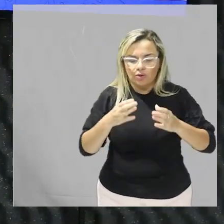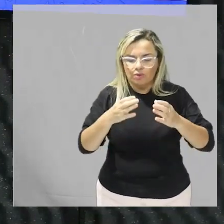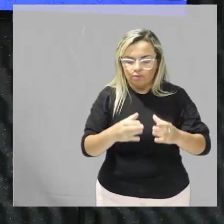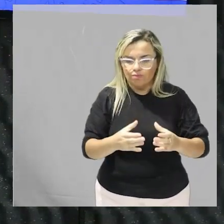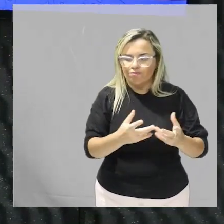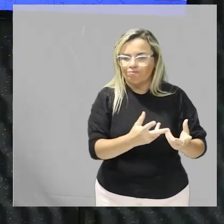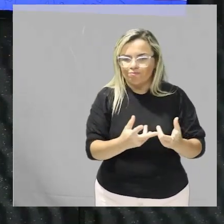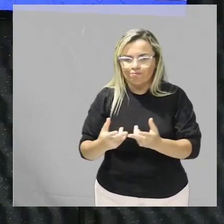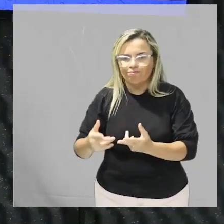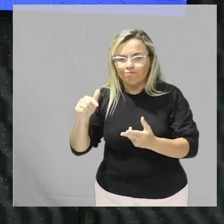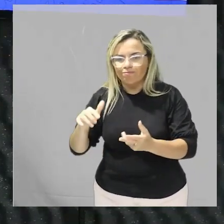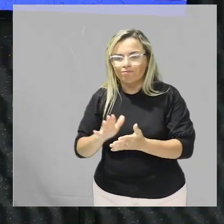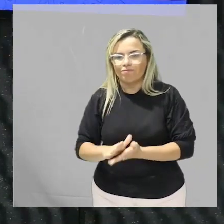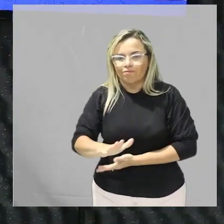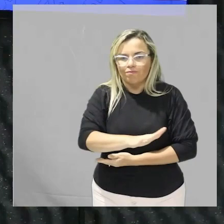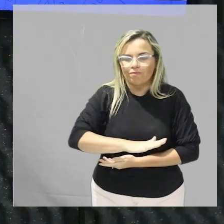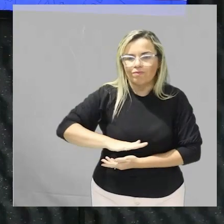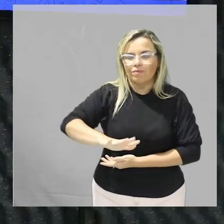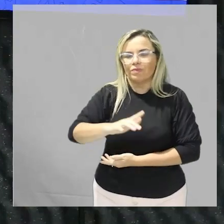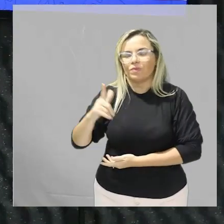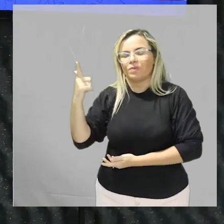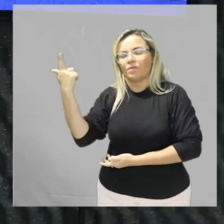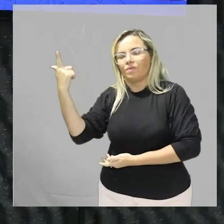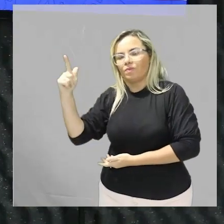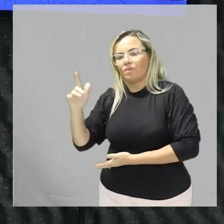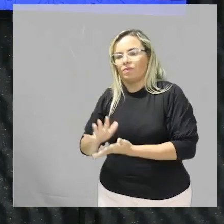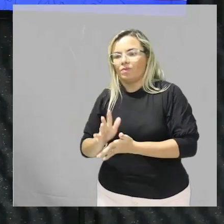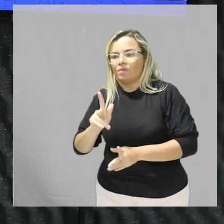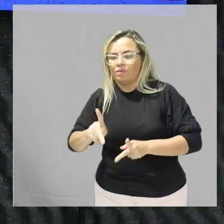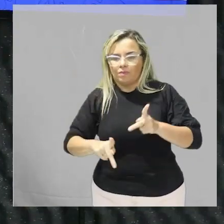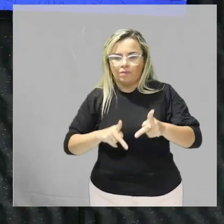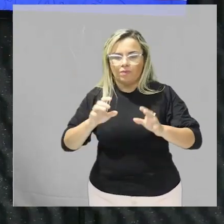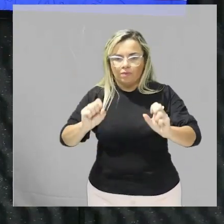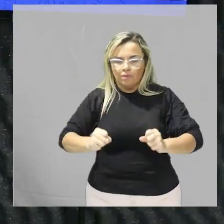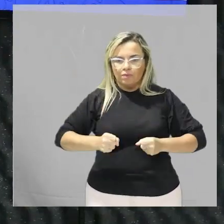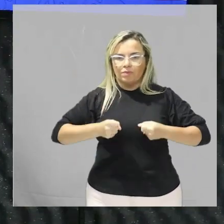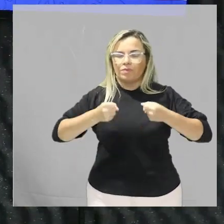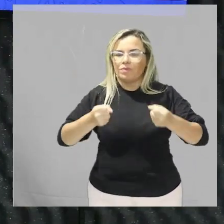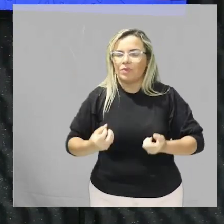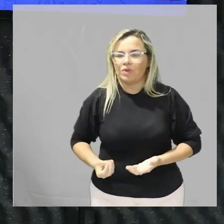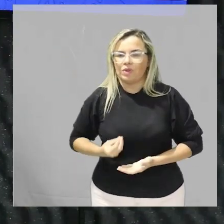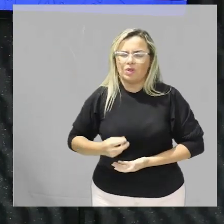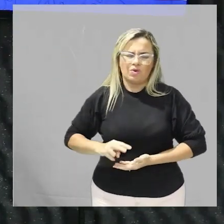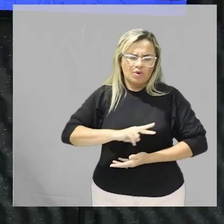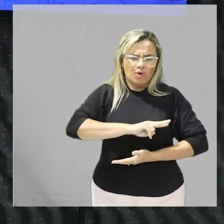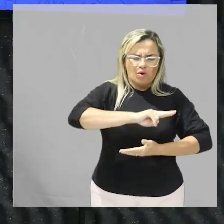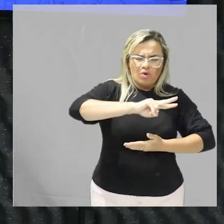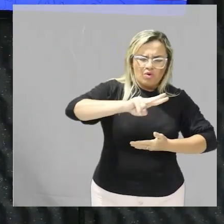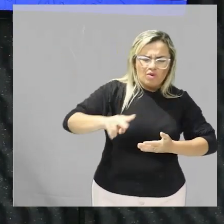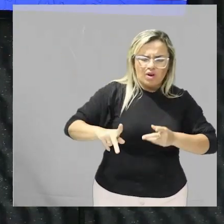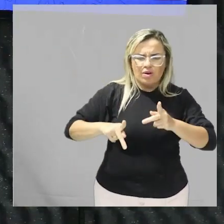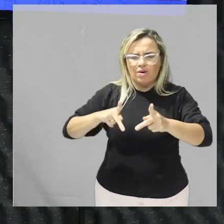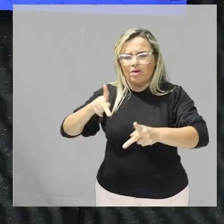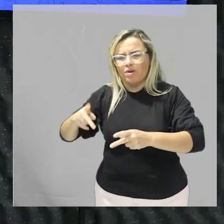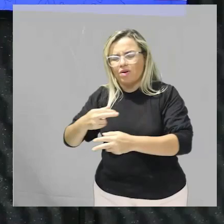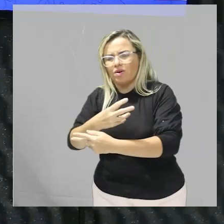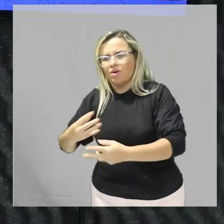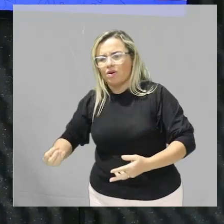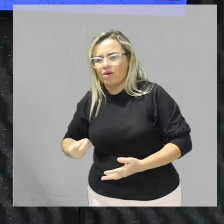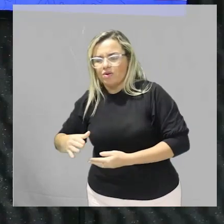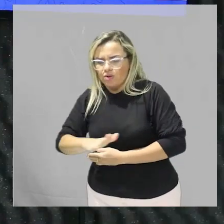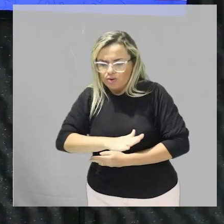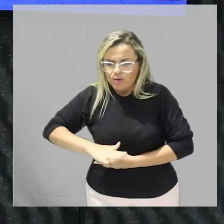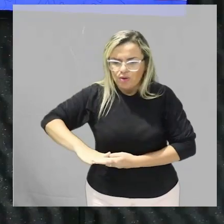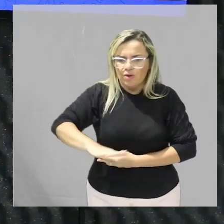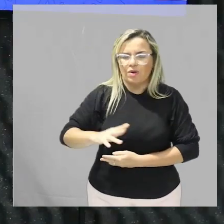mesmo espaço geográfico. Eu vou ter uma população que pode conviver com outras populações de seres vivos no mesmo